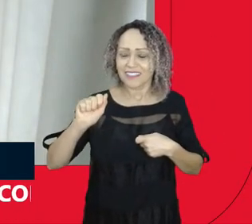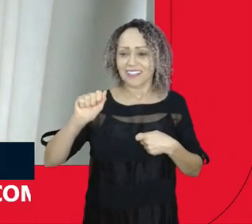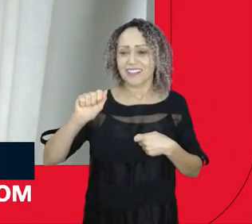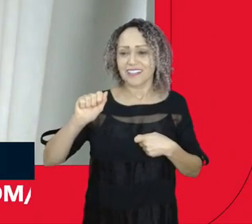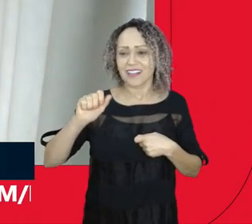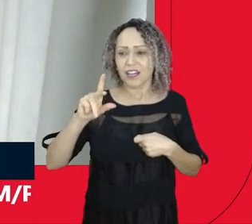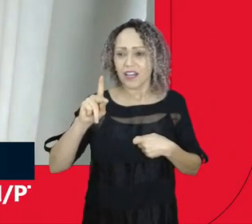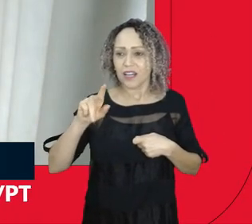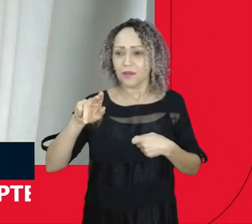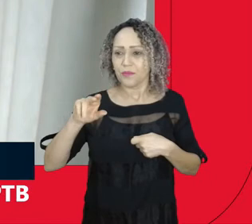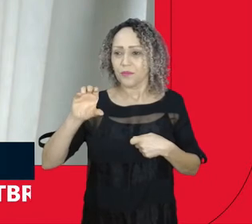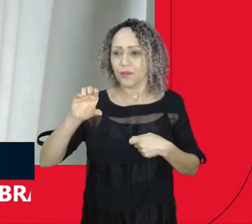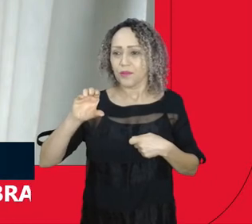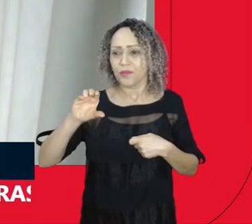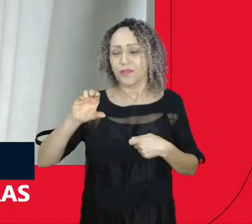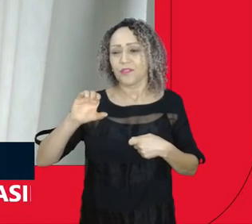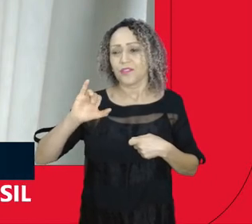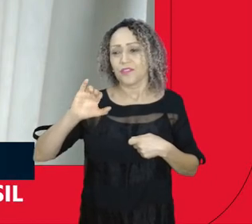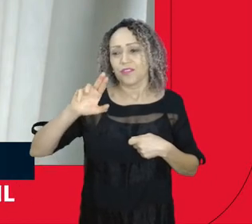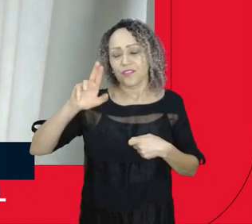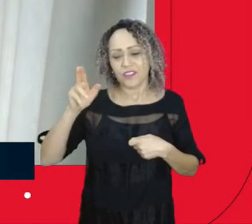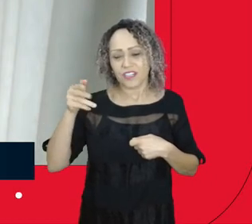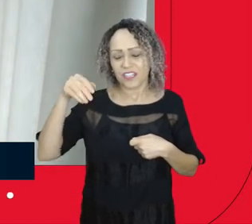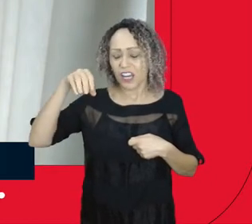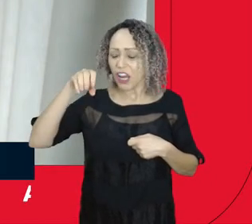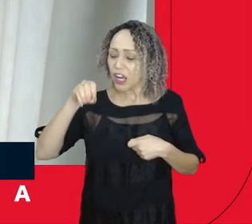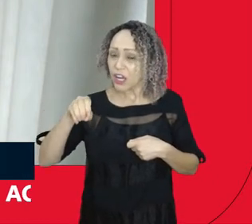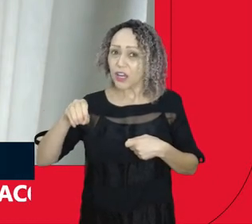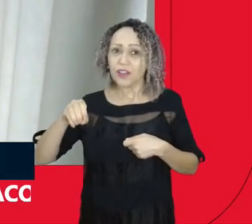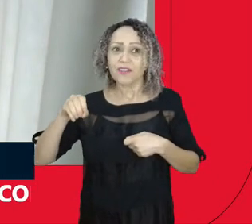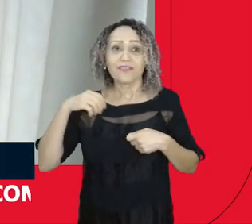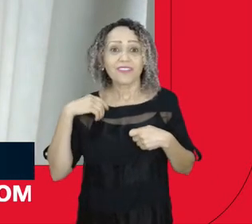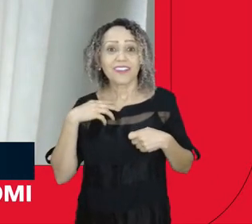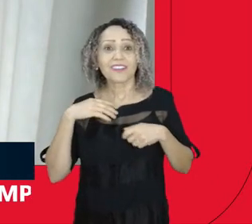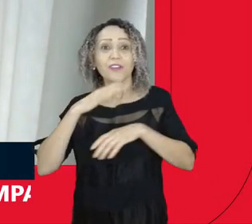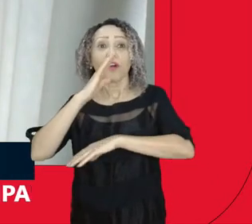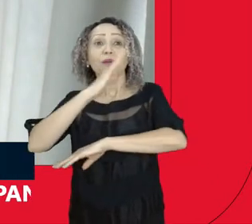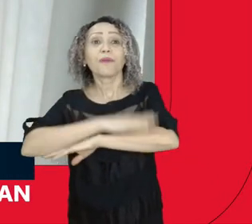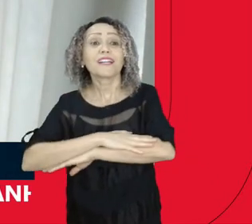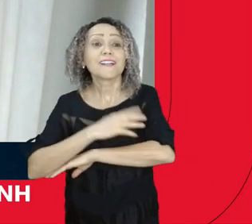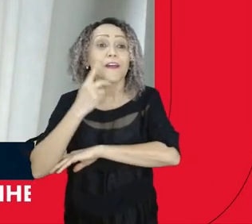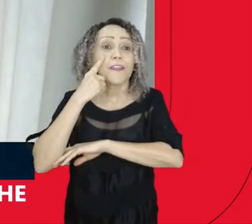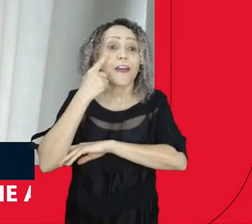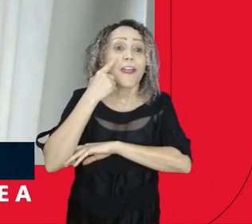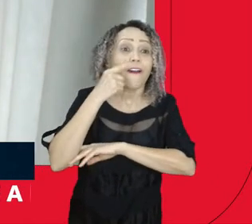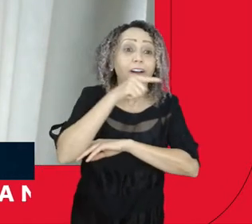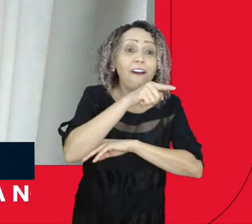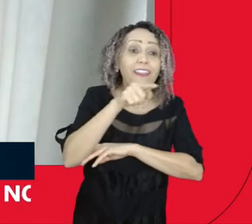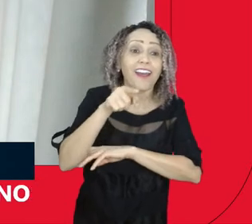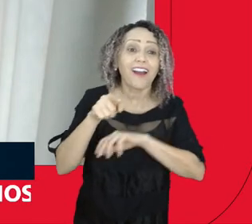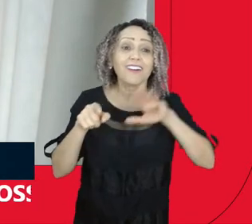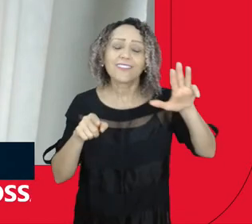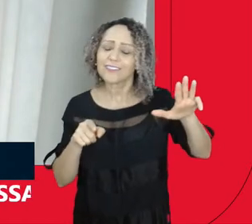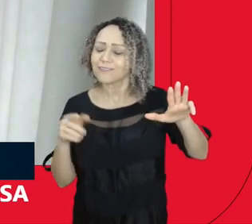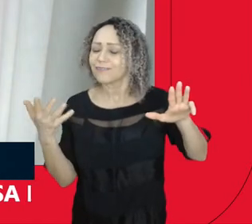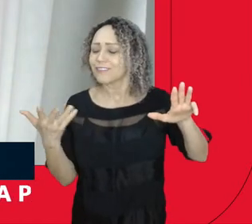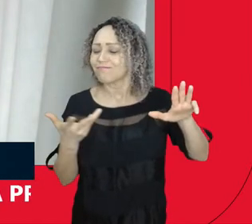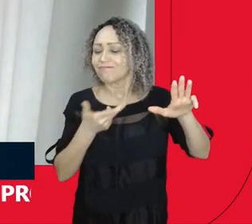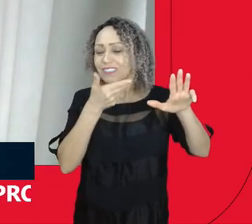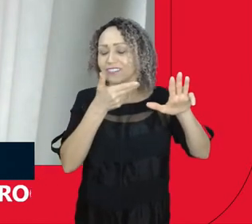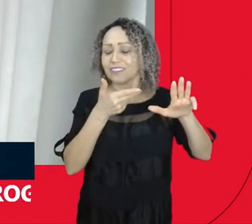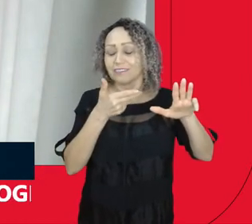ter uma caminhada da esperança, uma caminhada do bem-querer, uma caminhada contra a